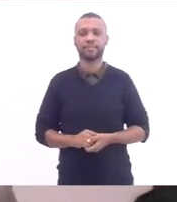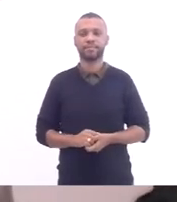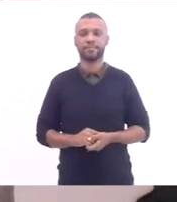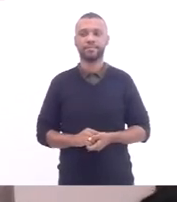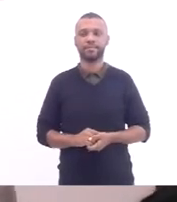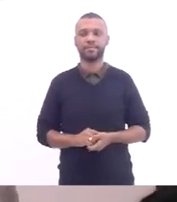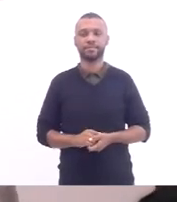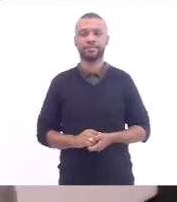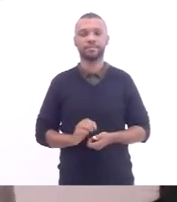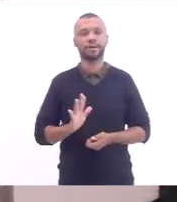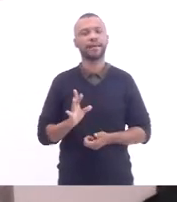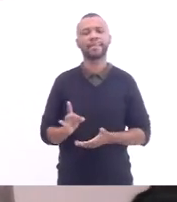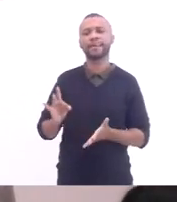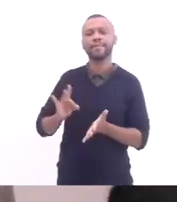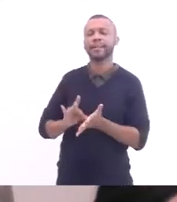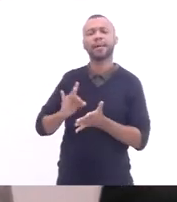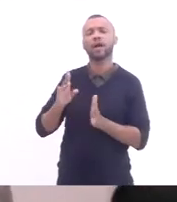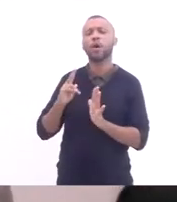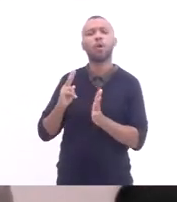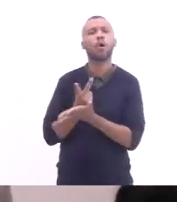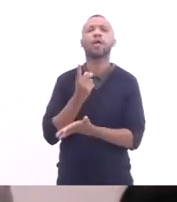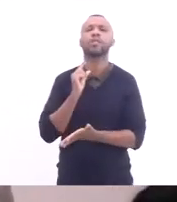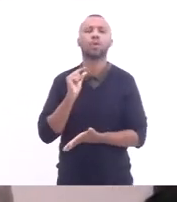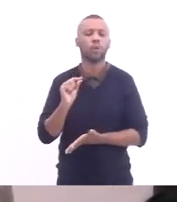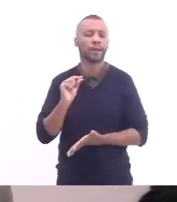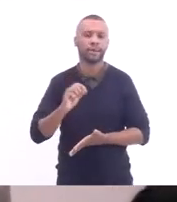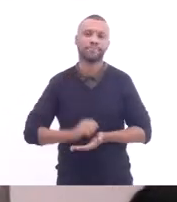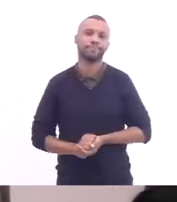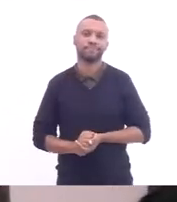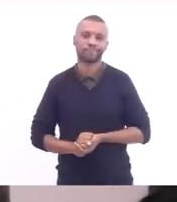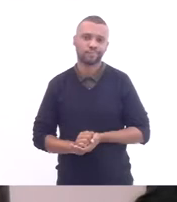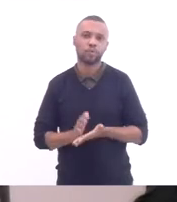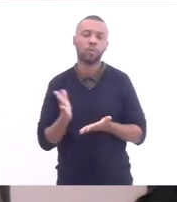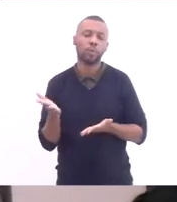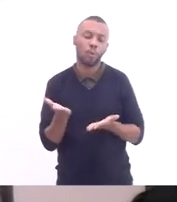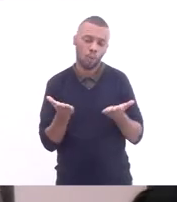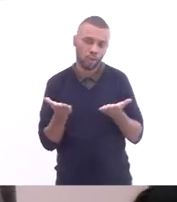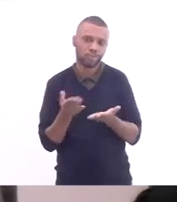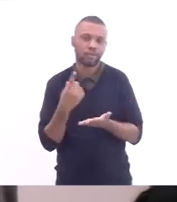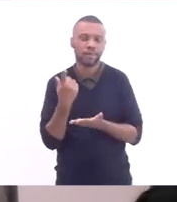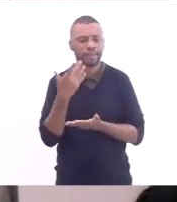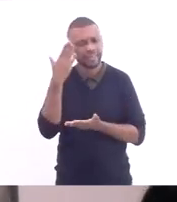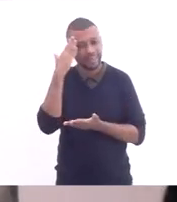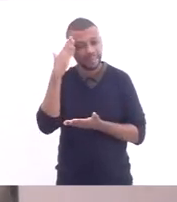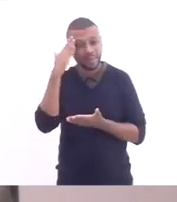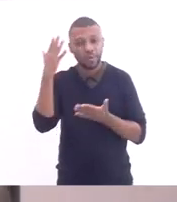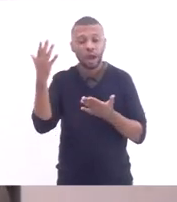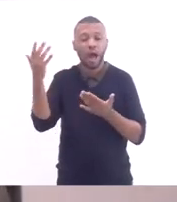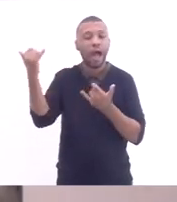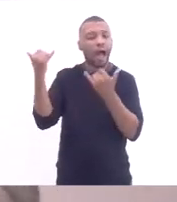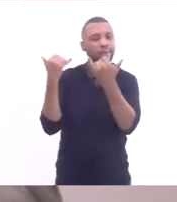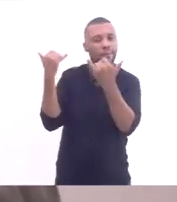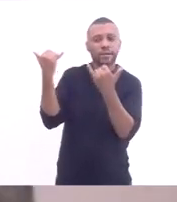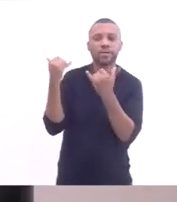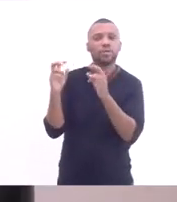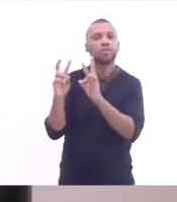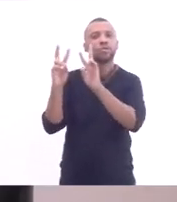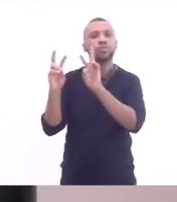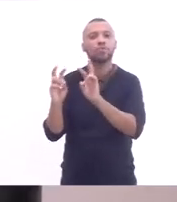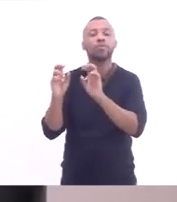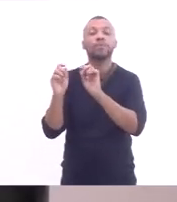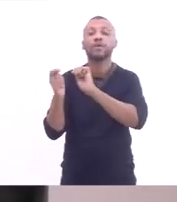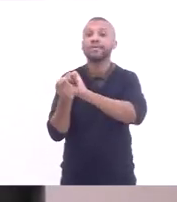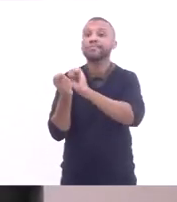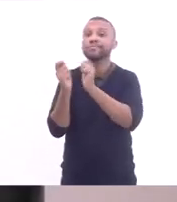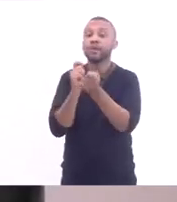na realidade, hoje tem a notícia, né, deputado, sobre a adesão do